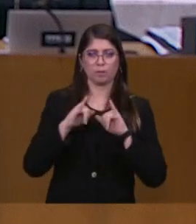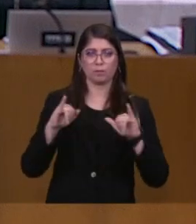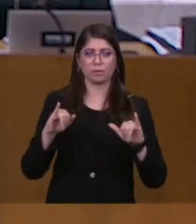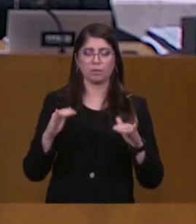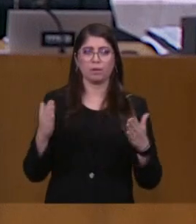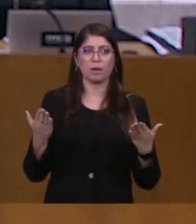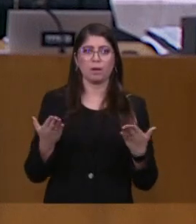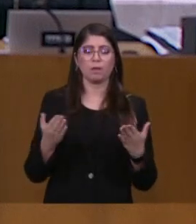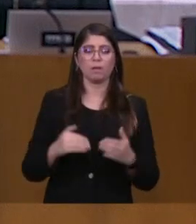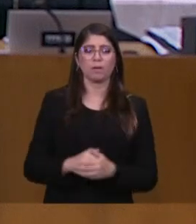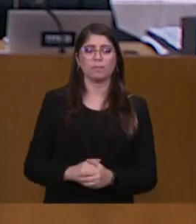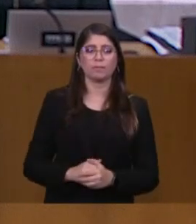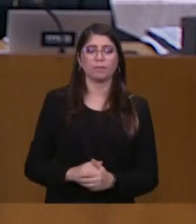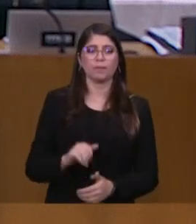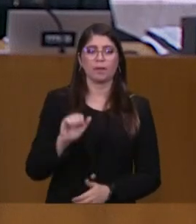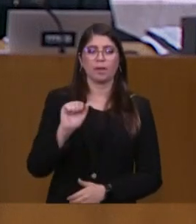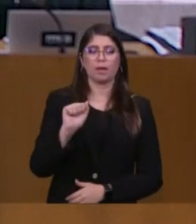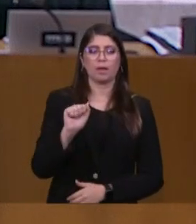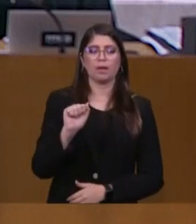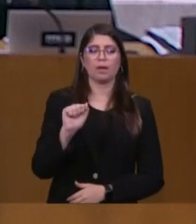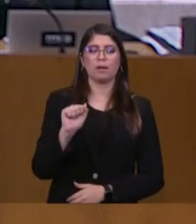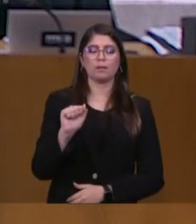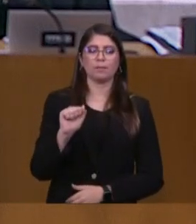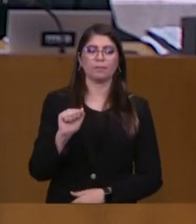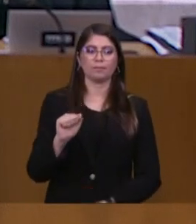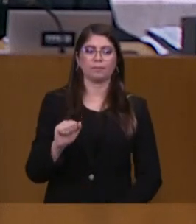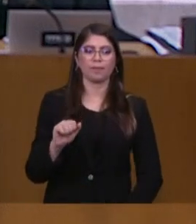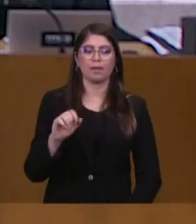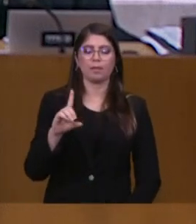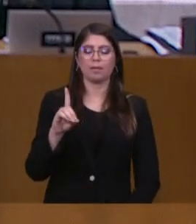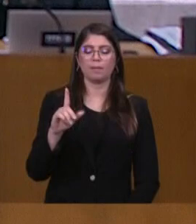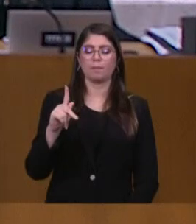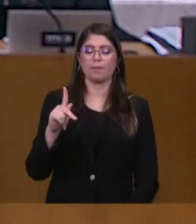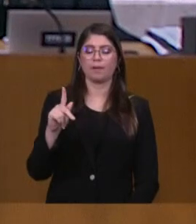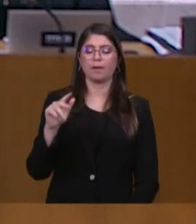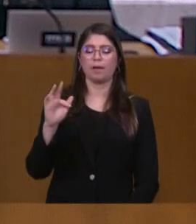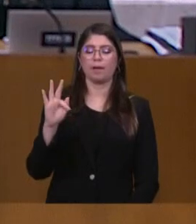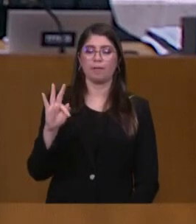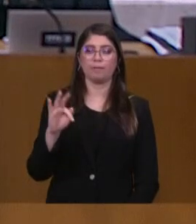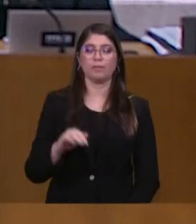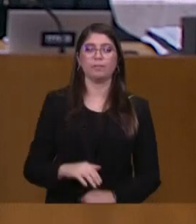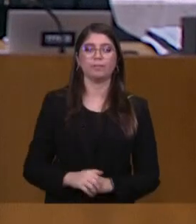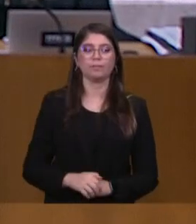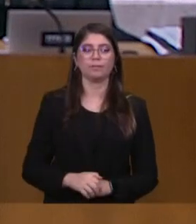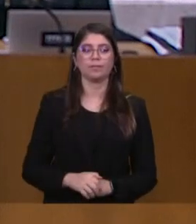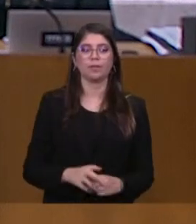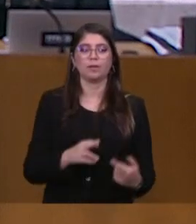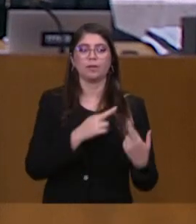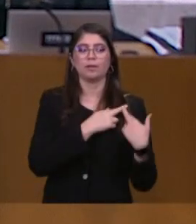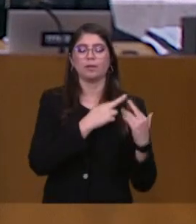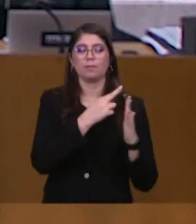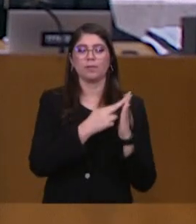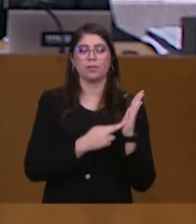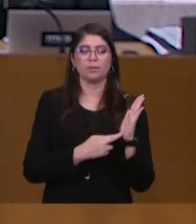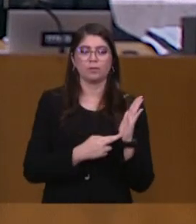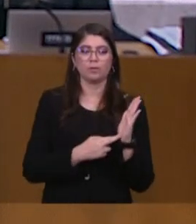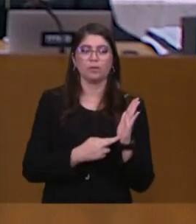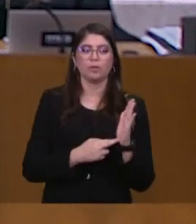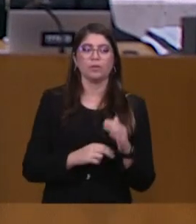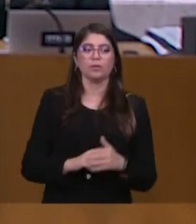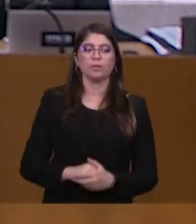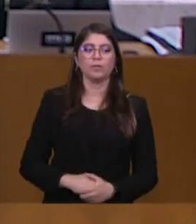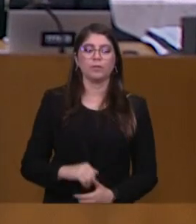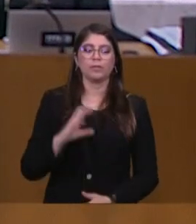de descumprimento de preceito fundamental. No centro da mesa, em formato da letra U, invertida, quem fala é o excelentíssimo senhor ministro, Luiz Roberto Barroso,